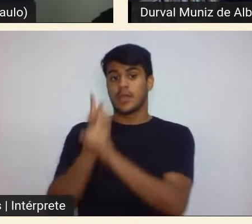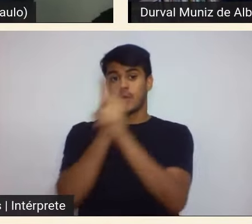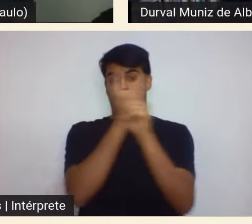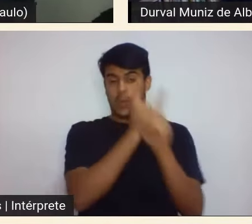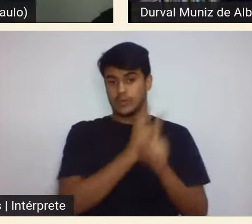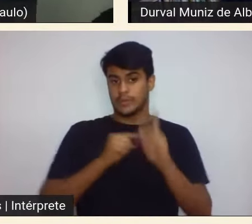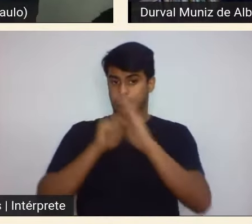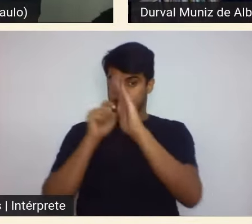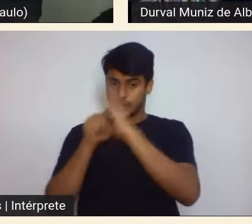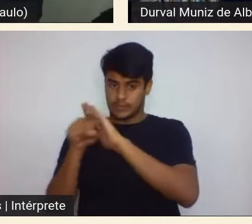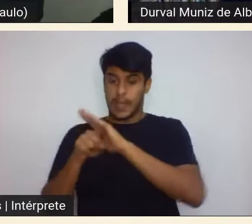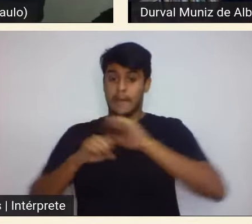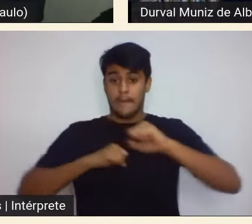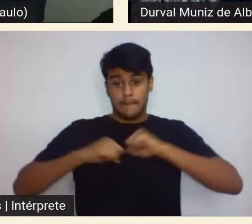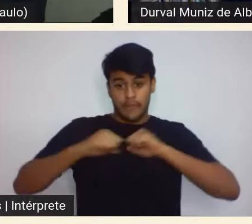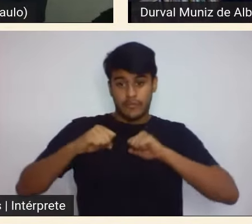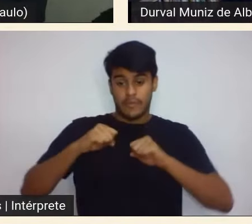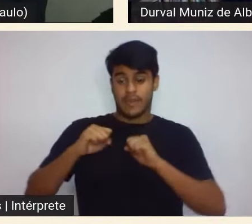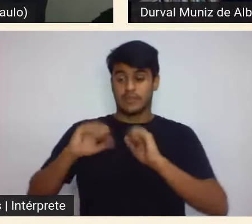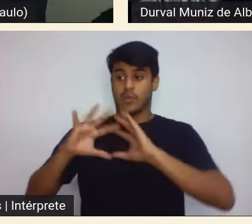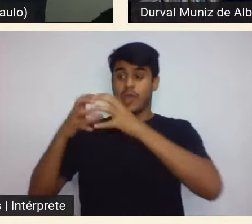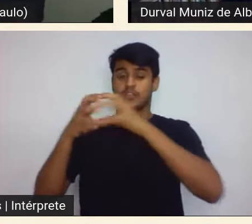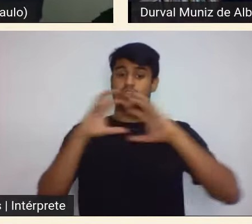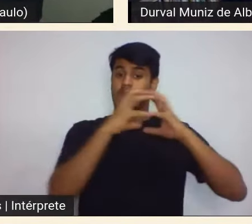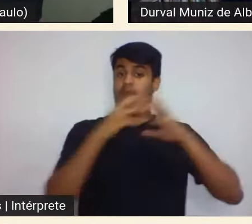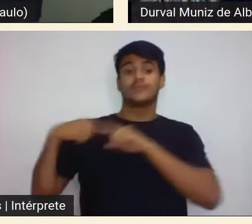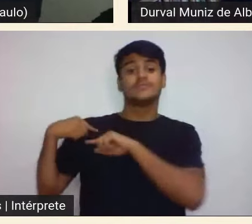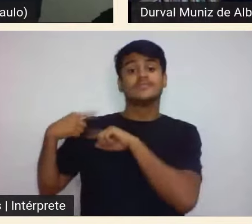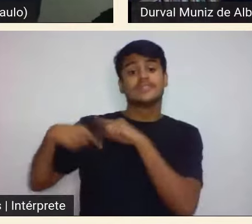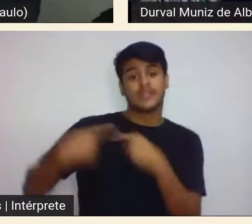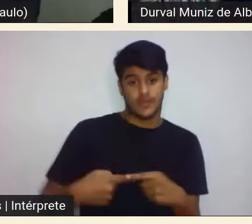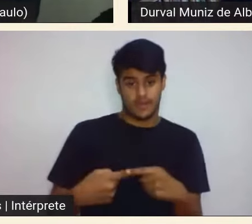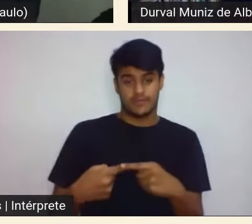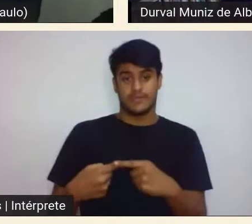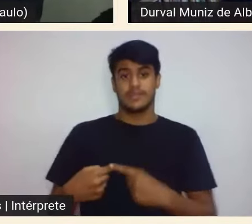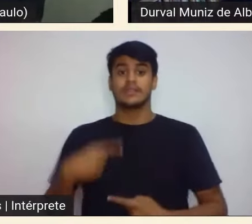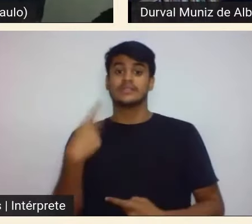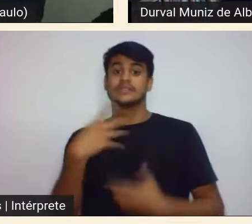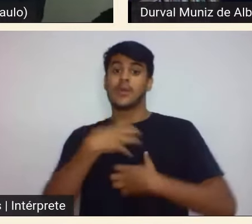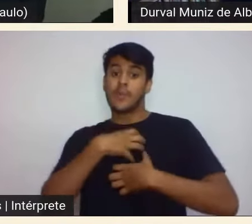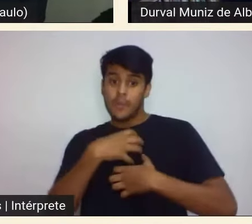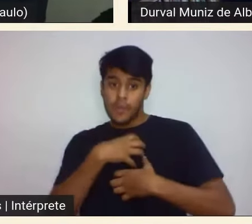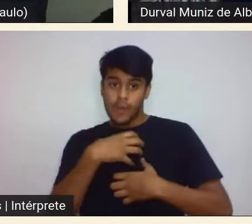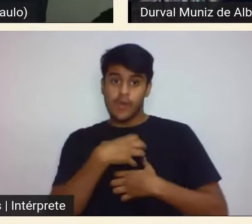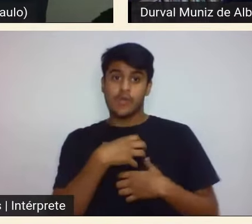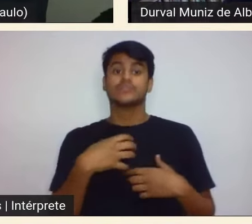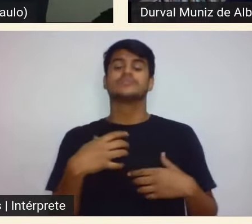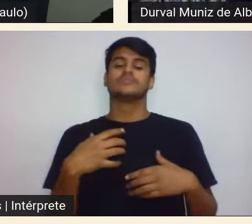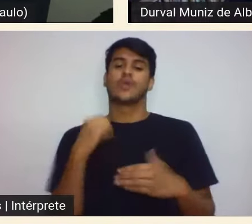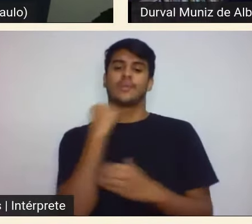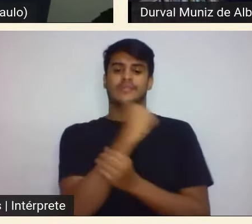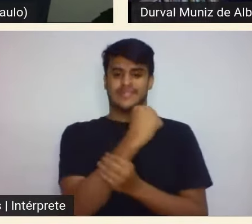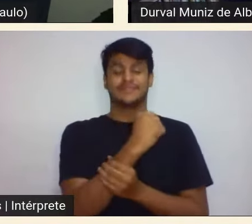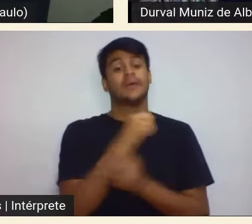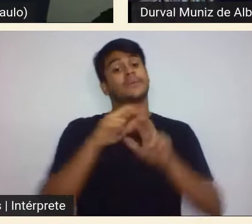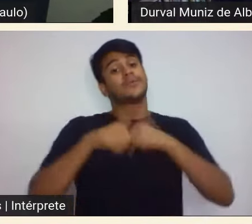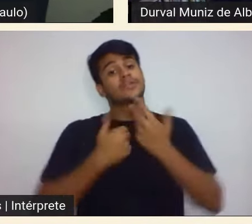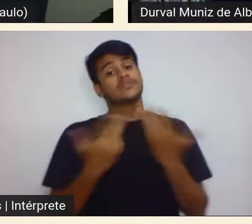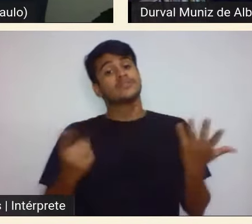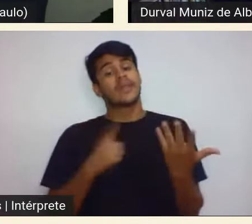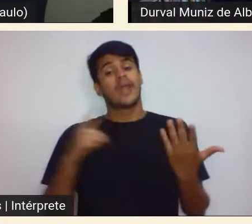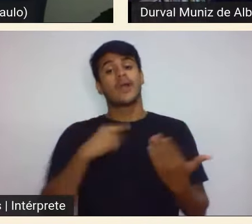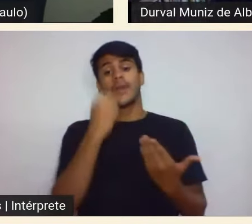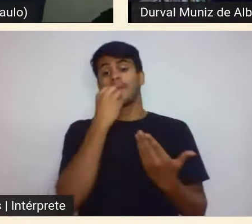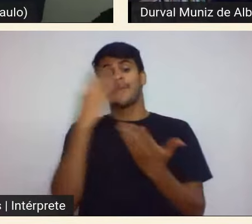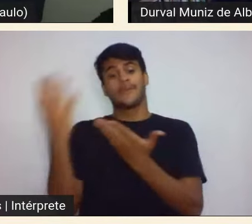Movimento regionalista e tradicionalista, a seu modo modernista. Com isso, eu dou as boas-vindas